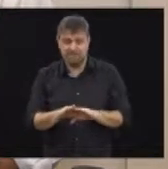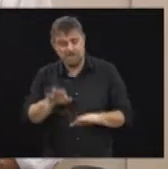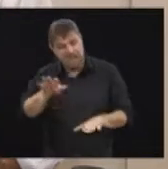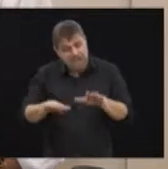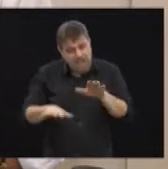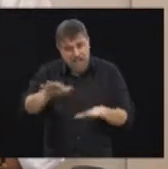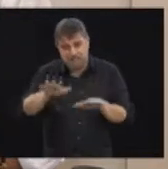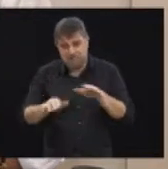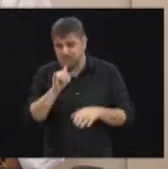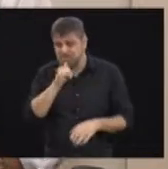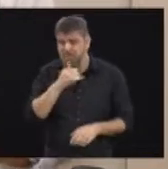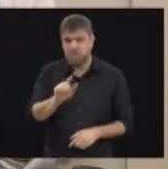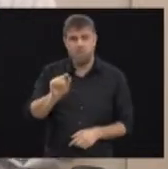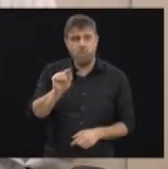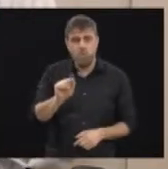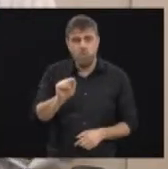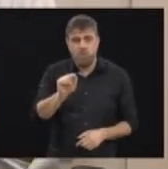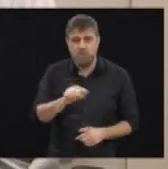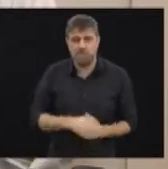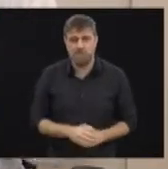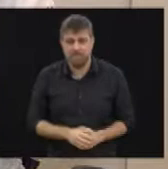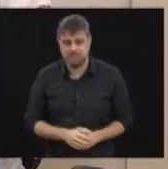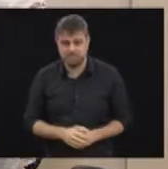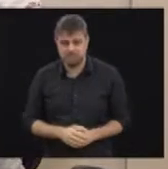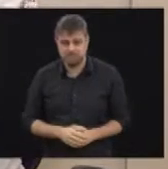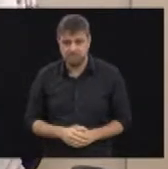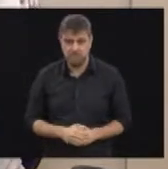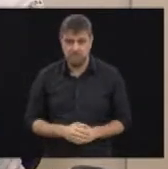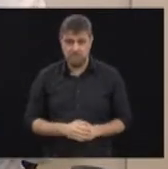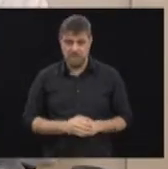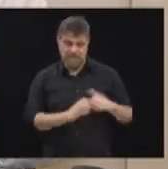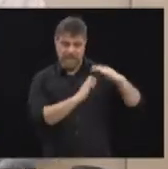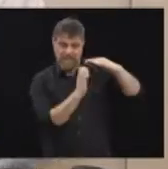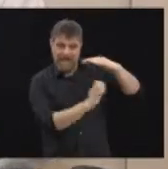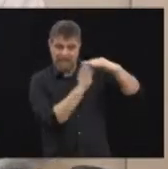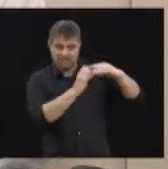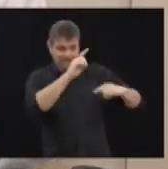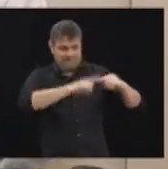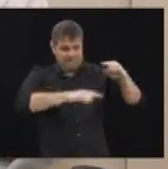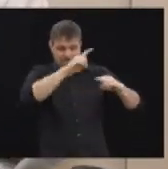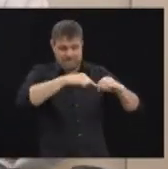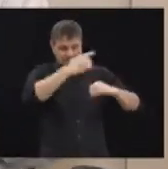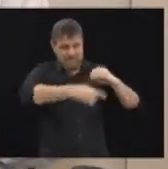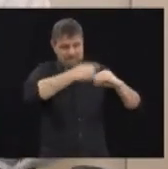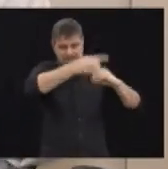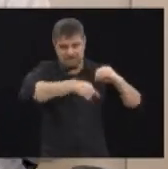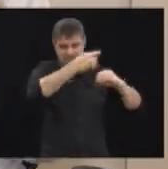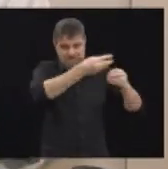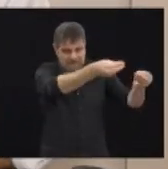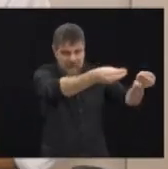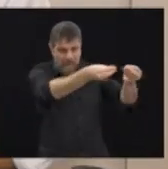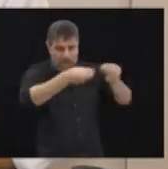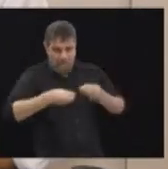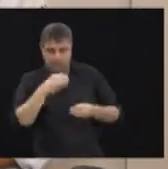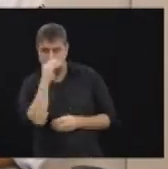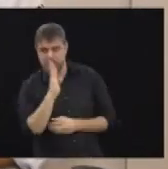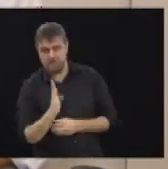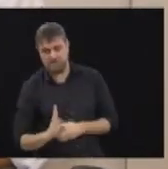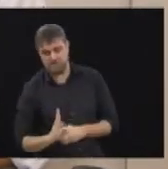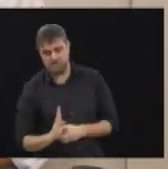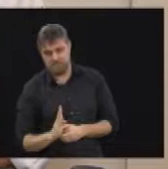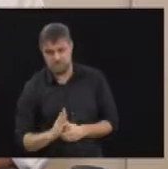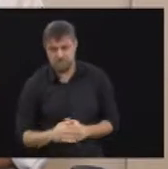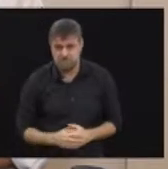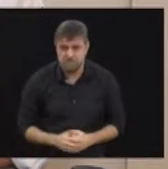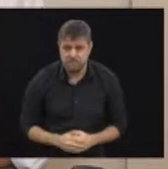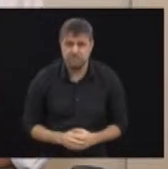Depende muito, infelizmente, do IPEM, que é o fornecedor desse material radioativo, que tem um papel